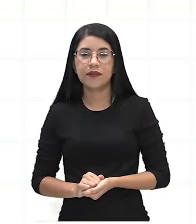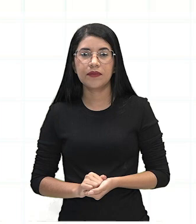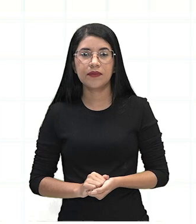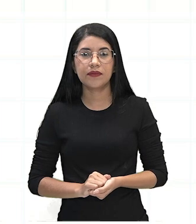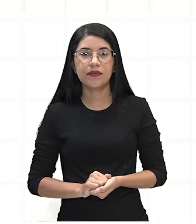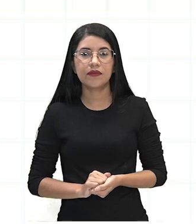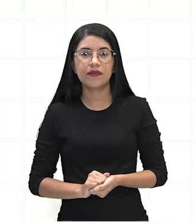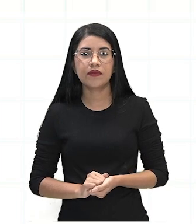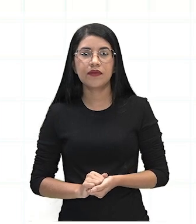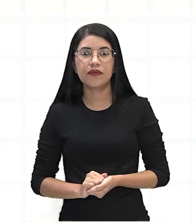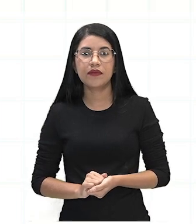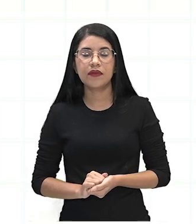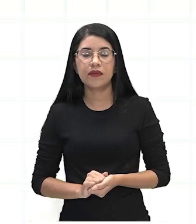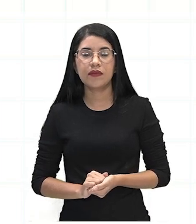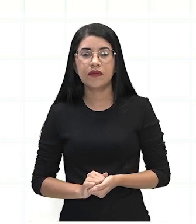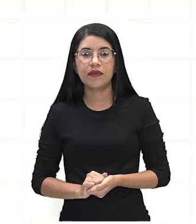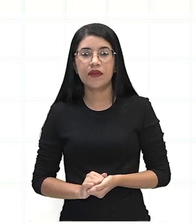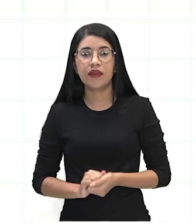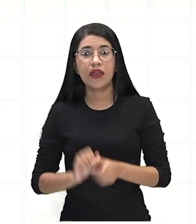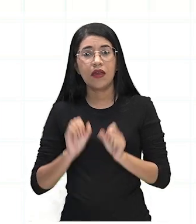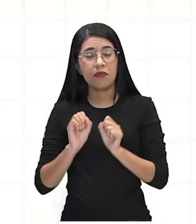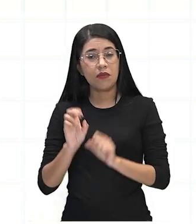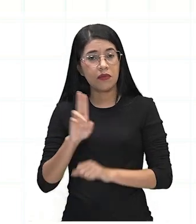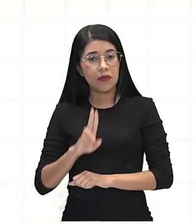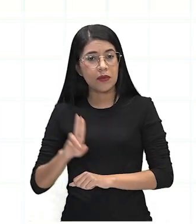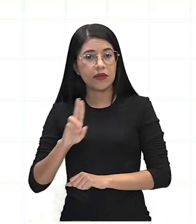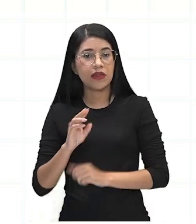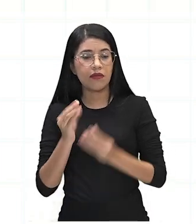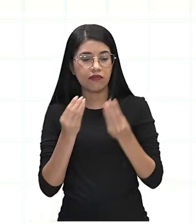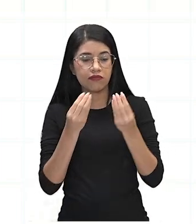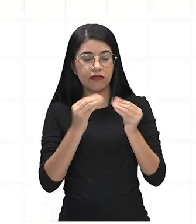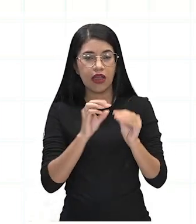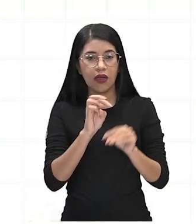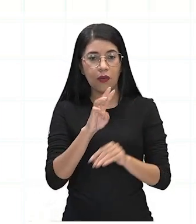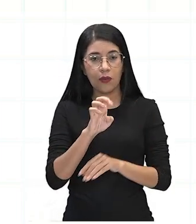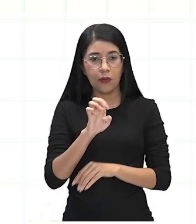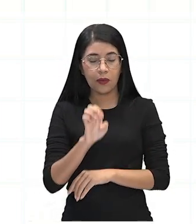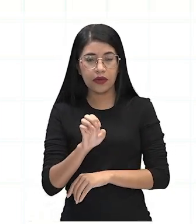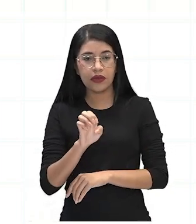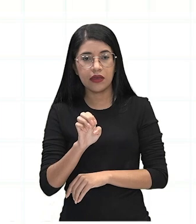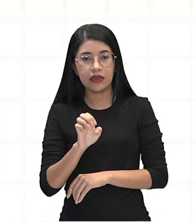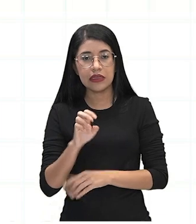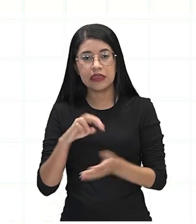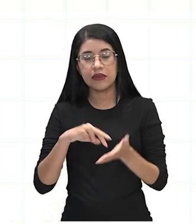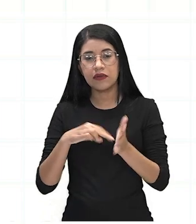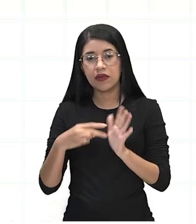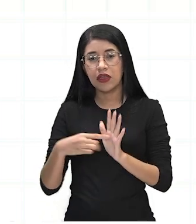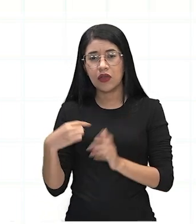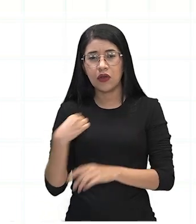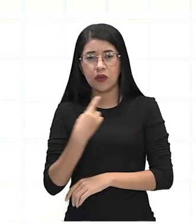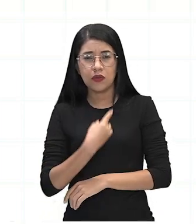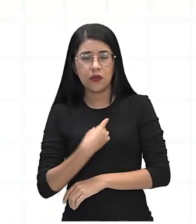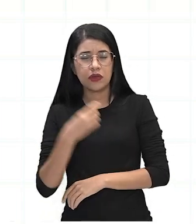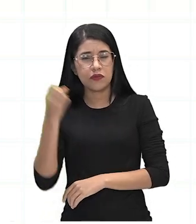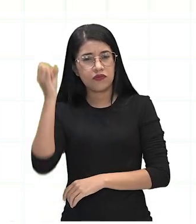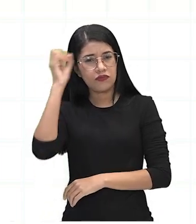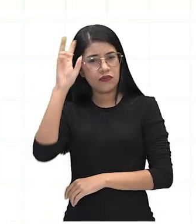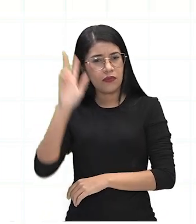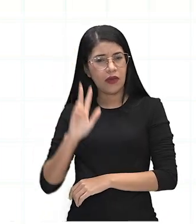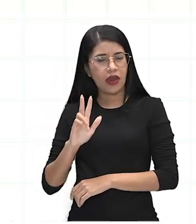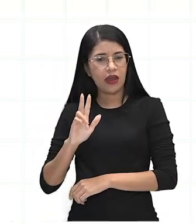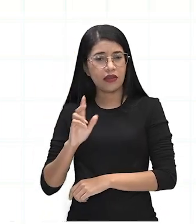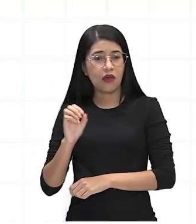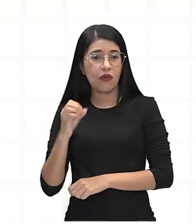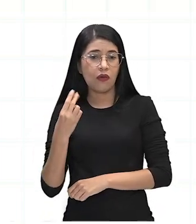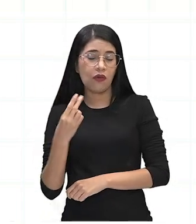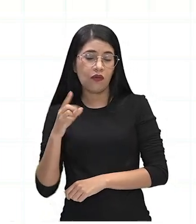Eu poderia usar aqui we are smart. Nós somos espertos, inteligentes. Vocês